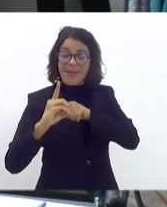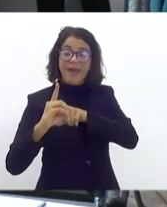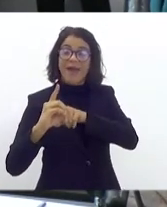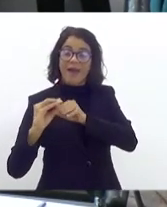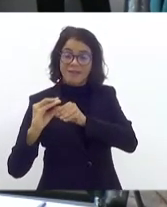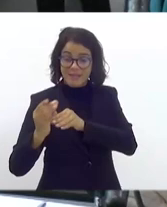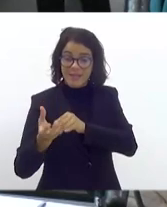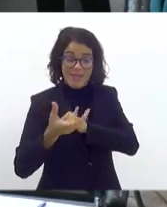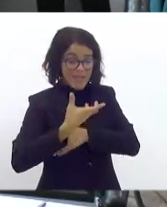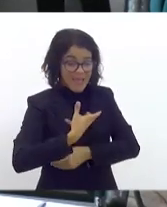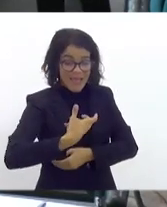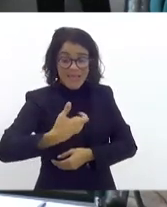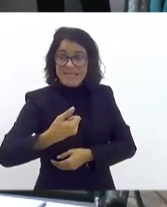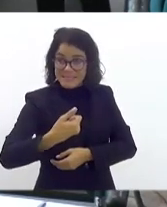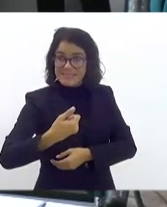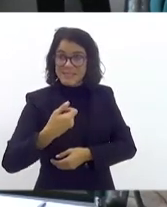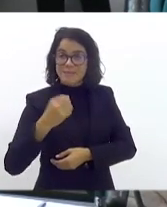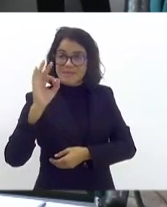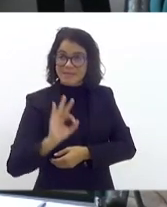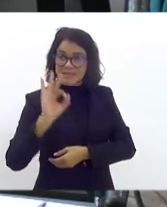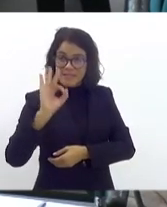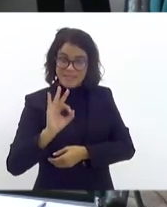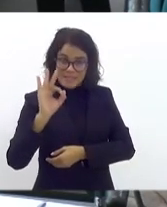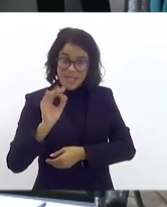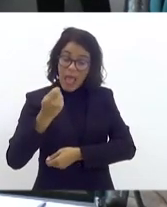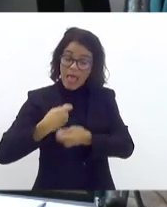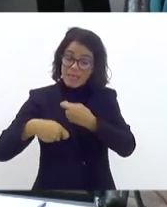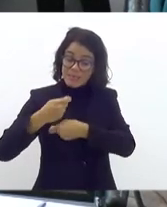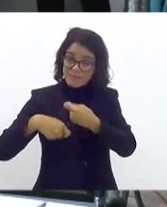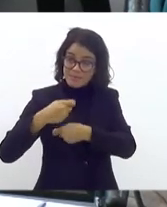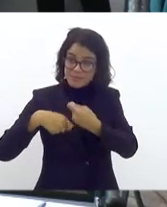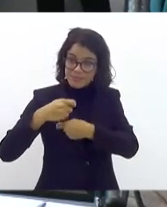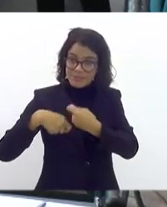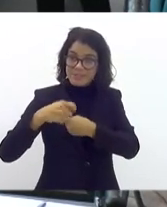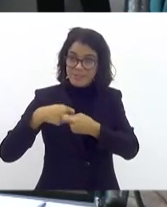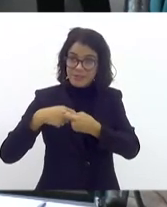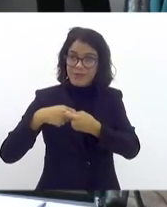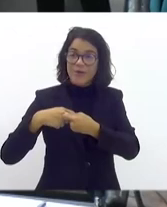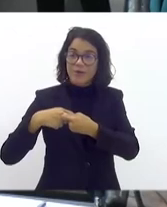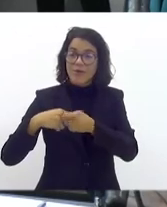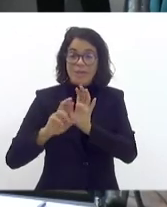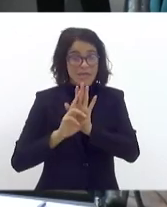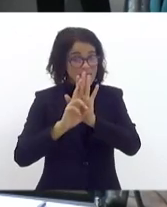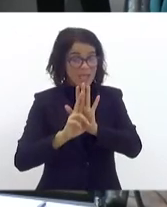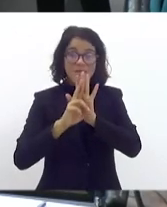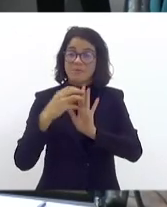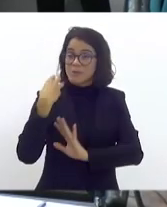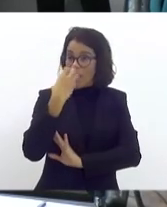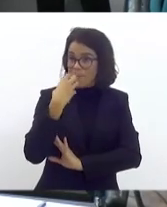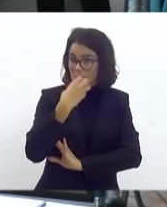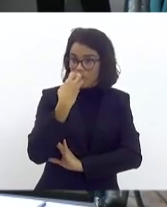ECAD receba o seu percentual como administrador e representante dos